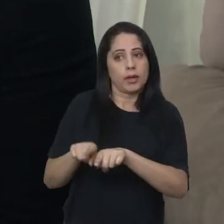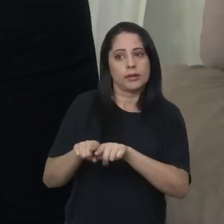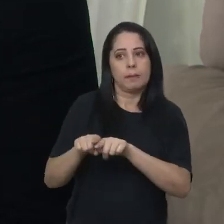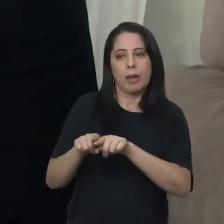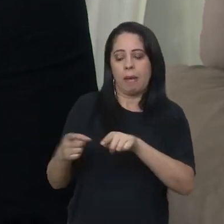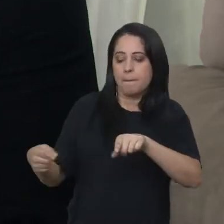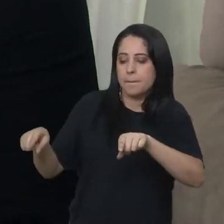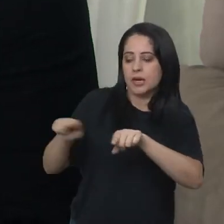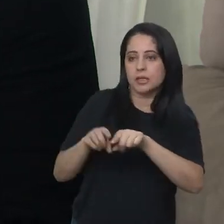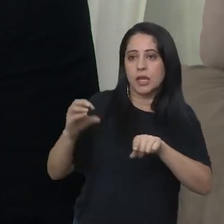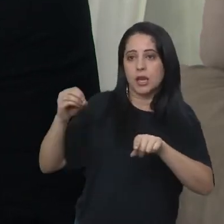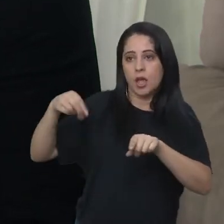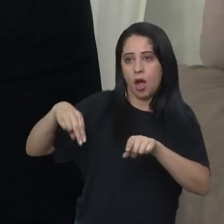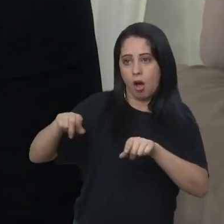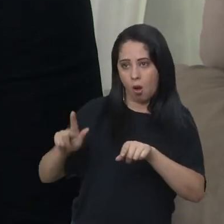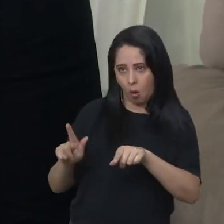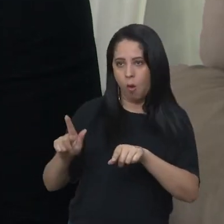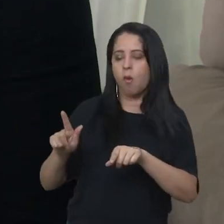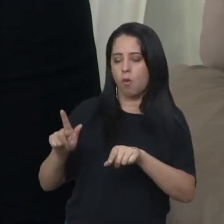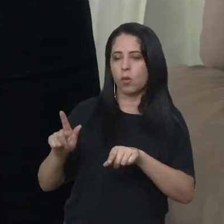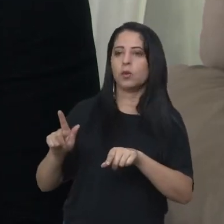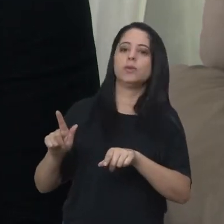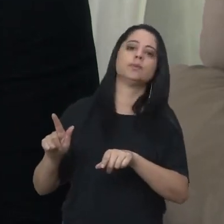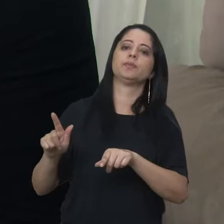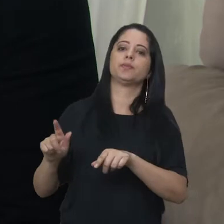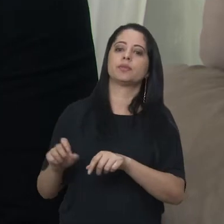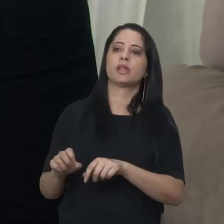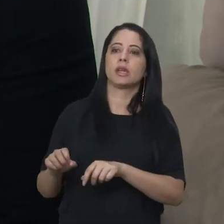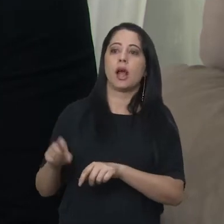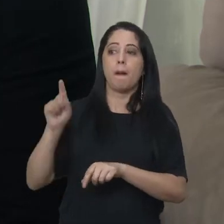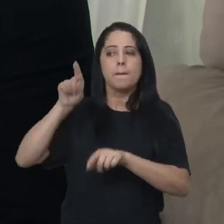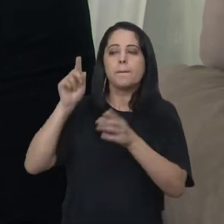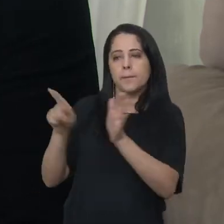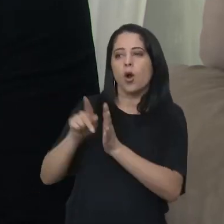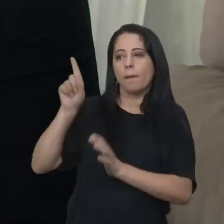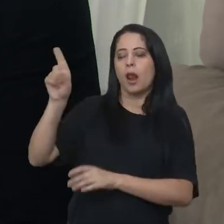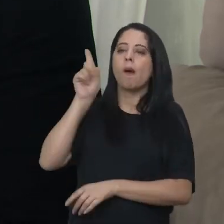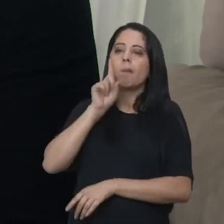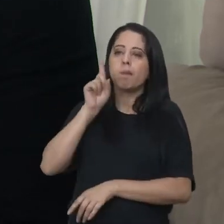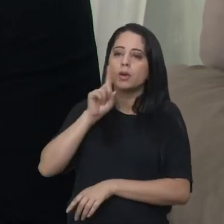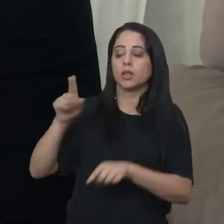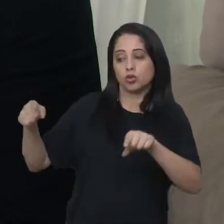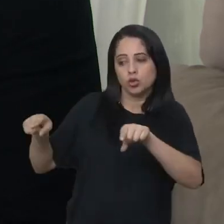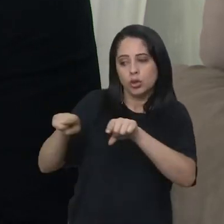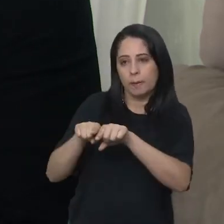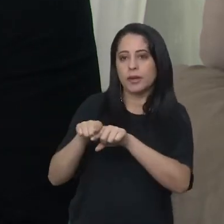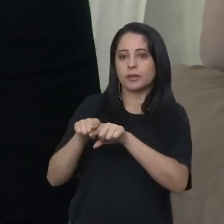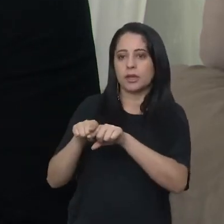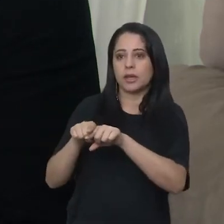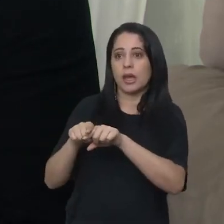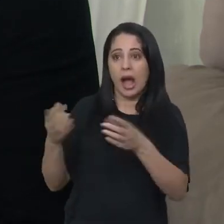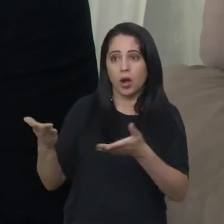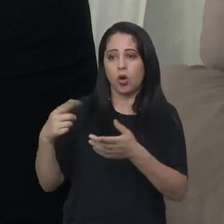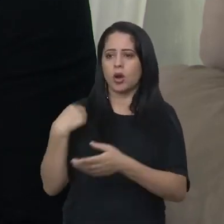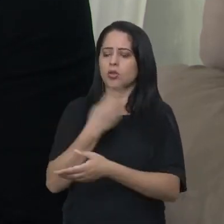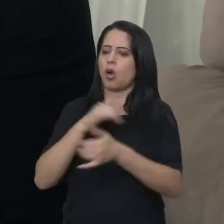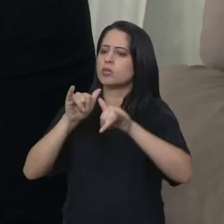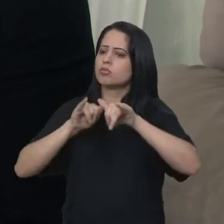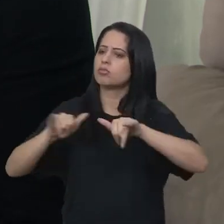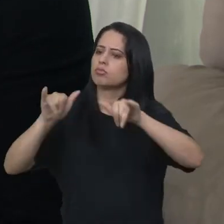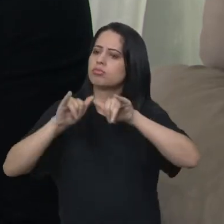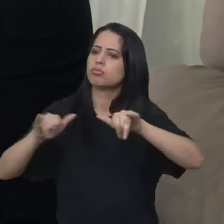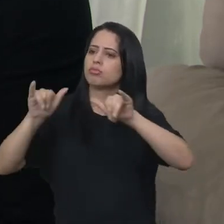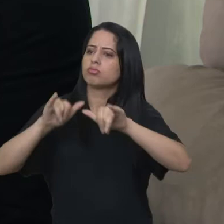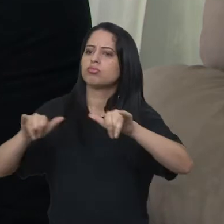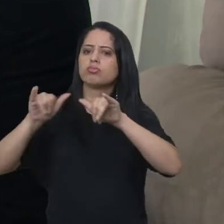parceria com ONGs do mundo inteiro, como é o caso da Project Sleep, que é uma ONG americana, vem difundindo ações